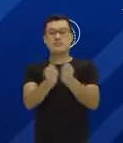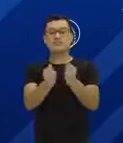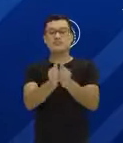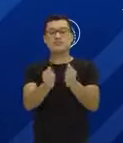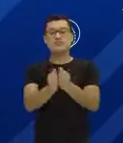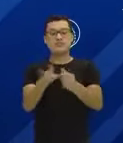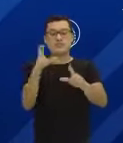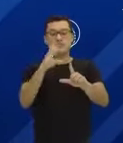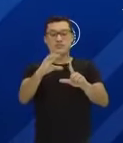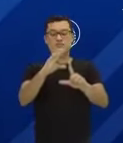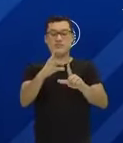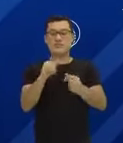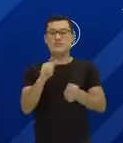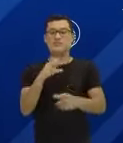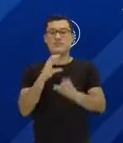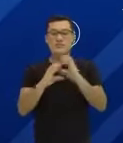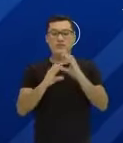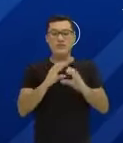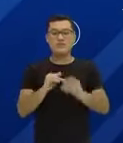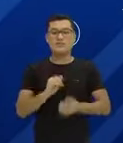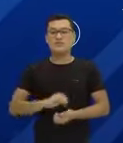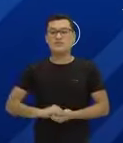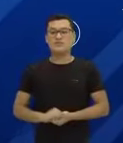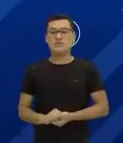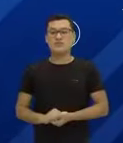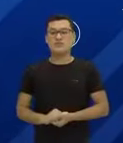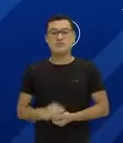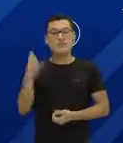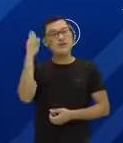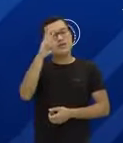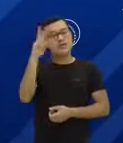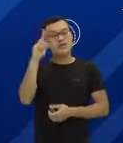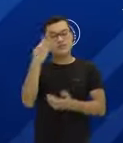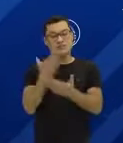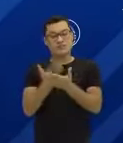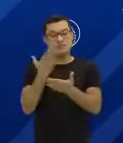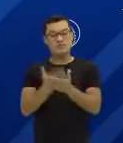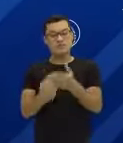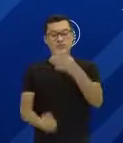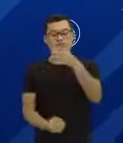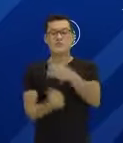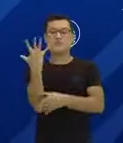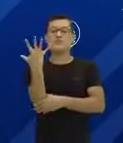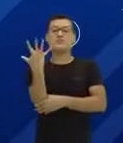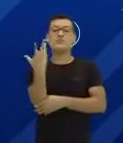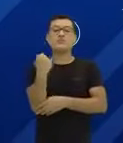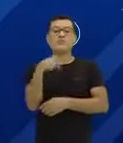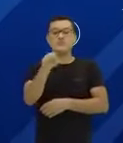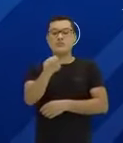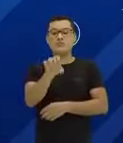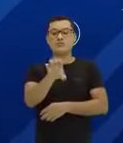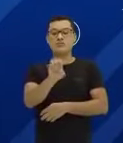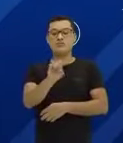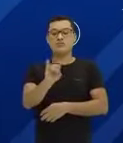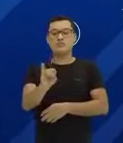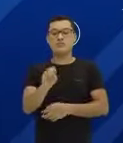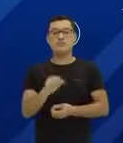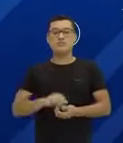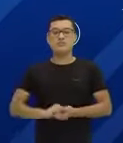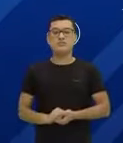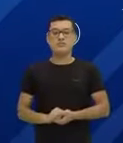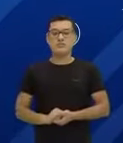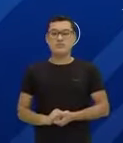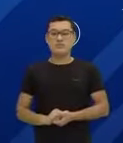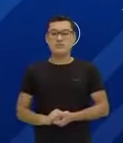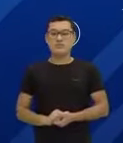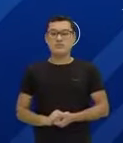parceria com a Cultura Rede de Comunicação. Lembrando que essas aulas estão sendo produzidas pelo Centro de Mídia do Estado, o Sistema